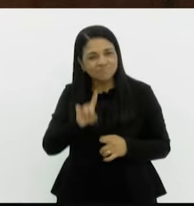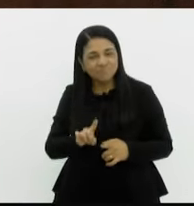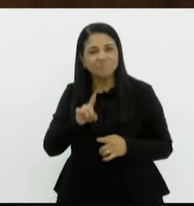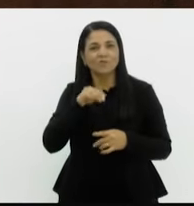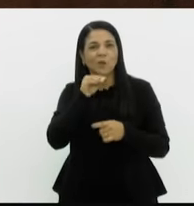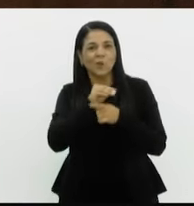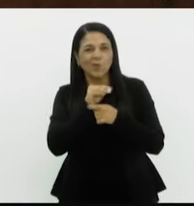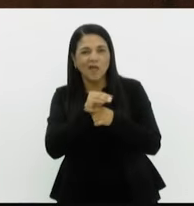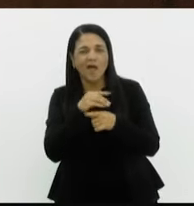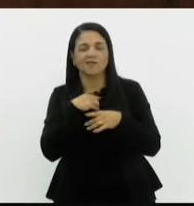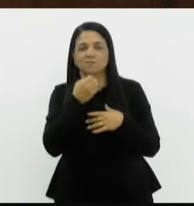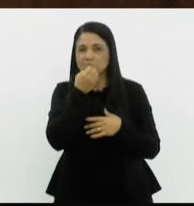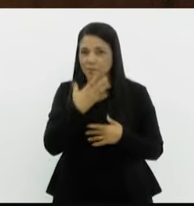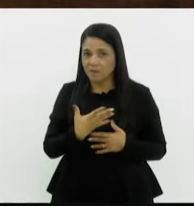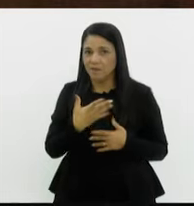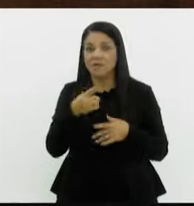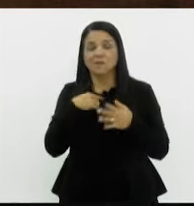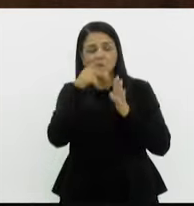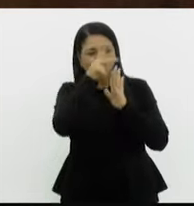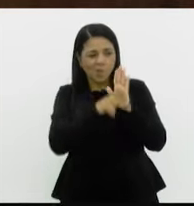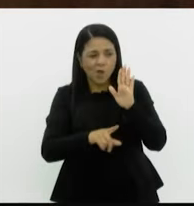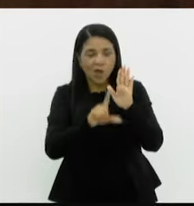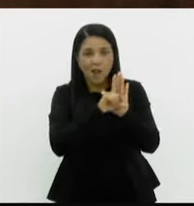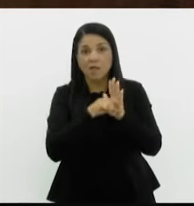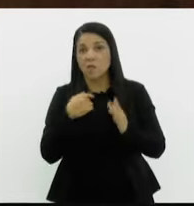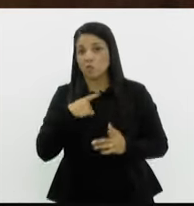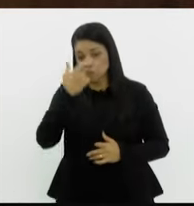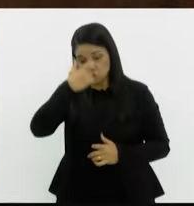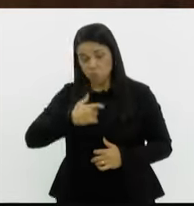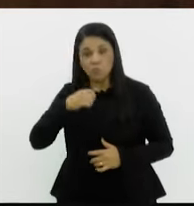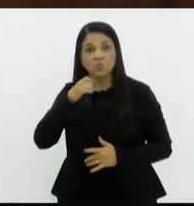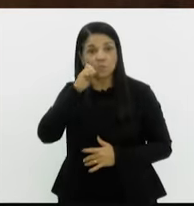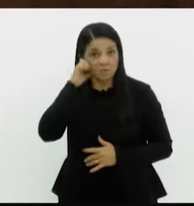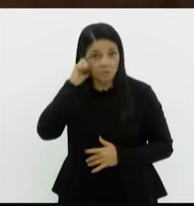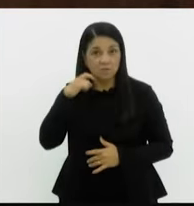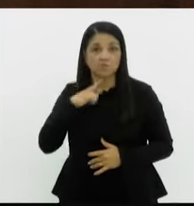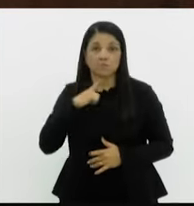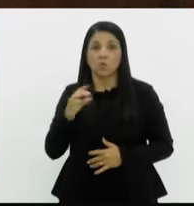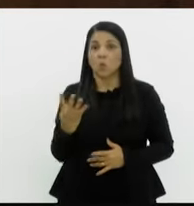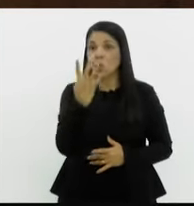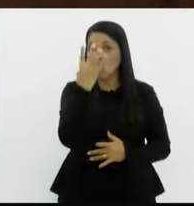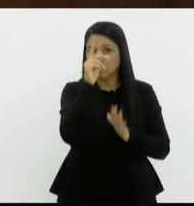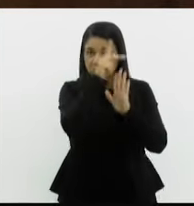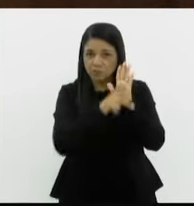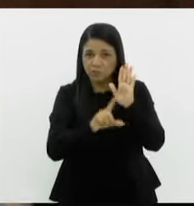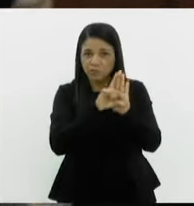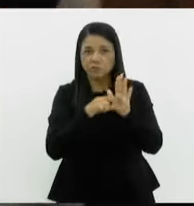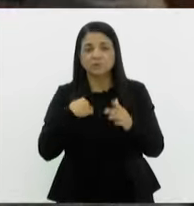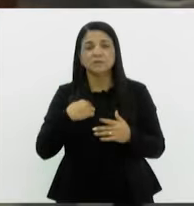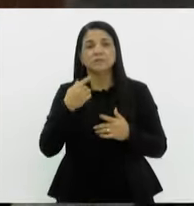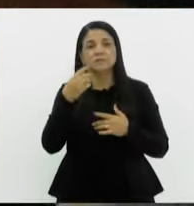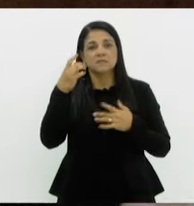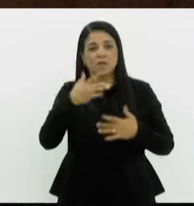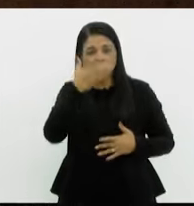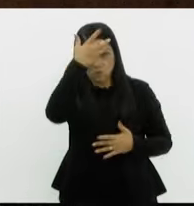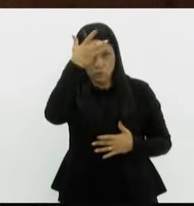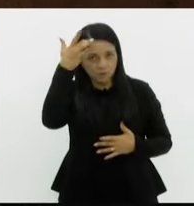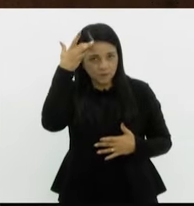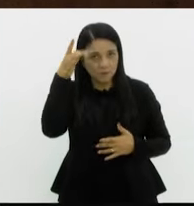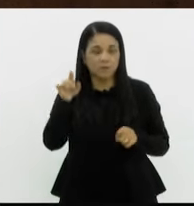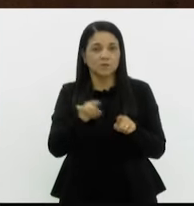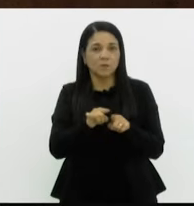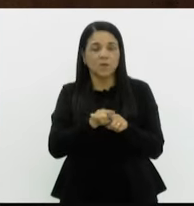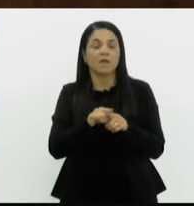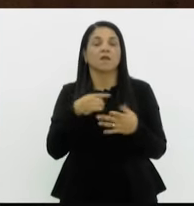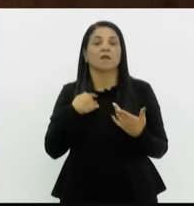temos projetos de leis aqui, só eu aqui tenho quatro, para cuidar da saúde mental das mães atípicas, estabelecendo também